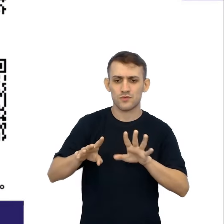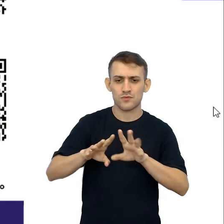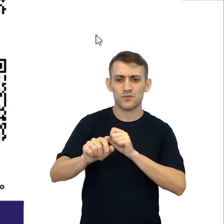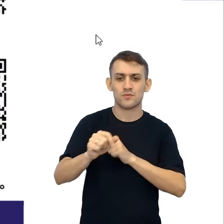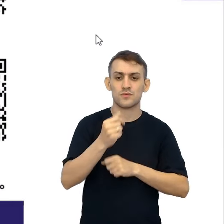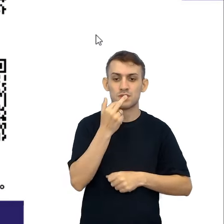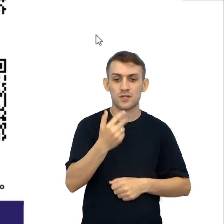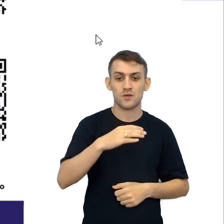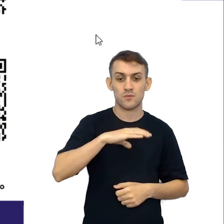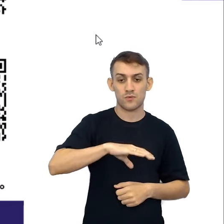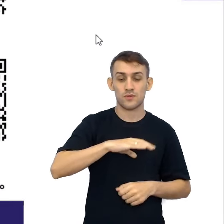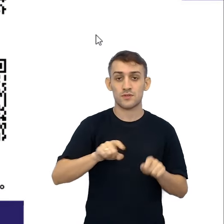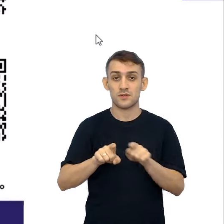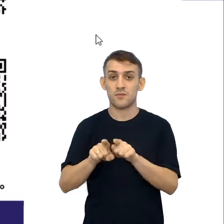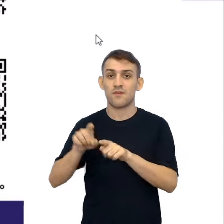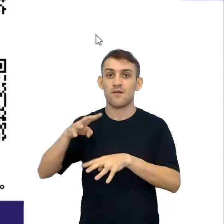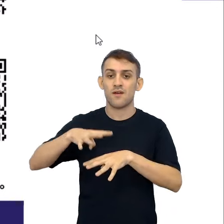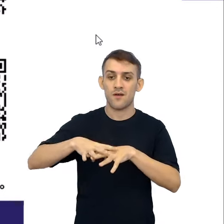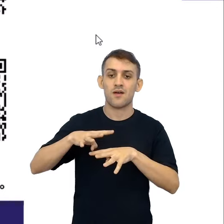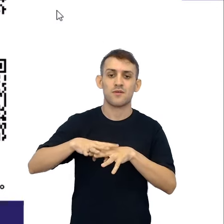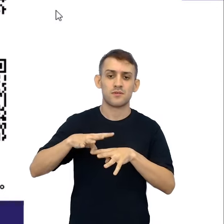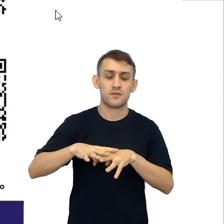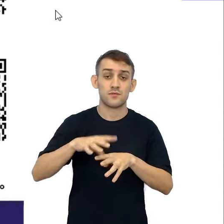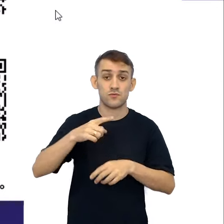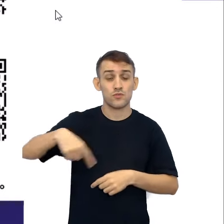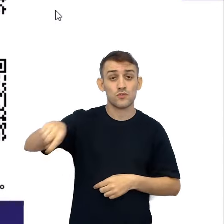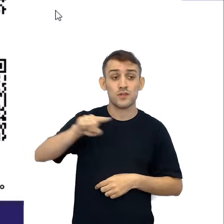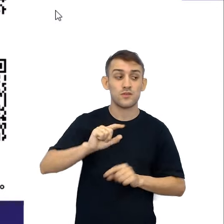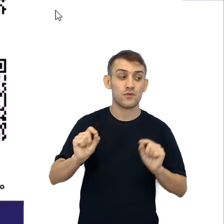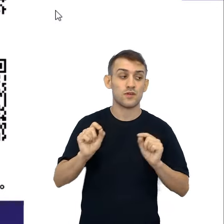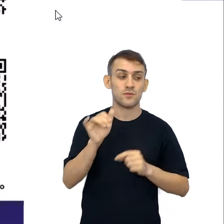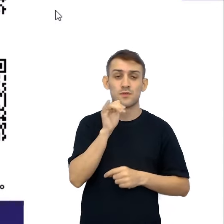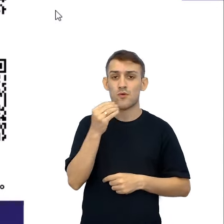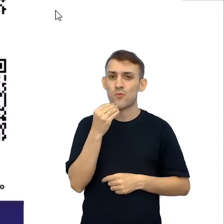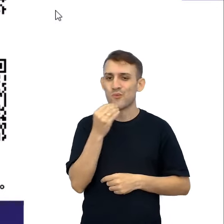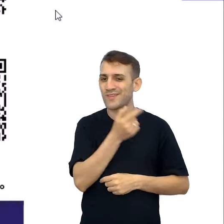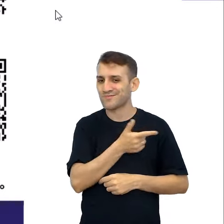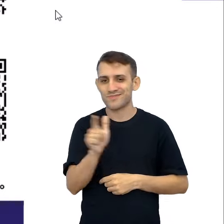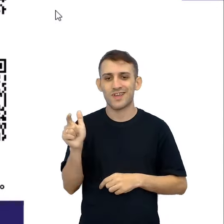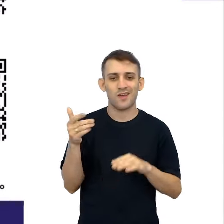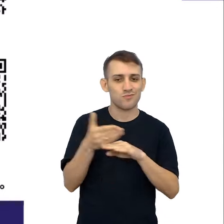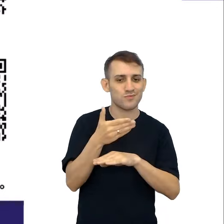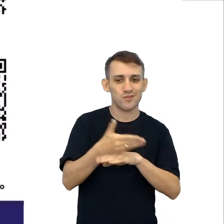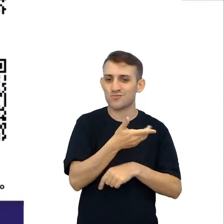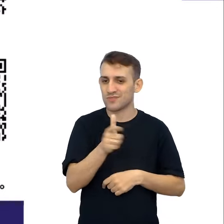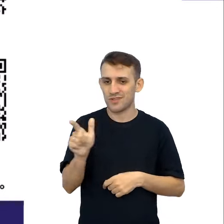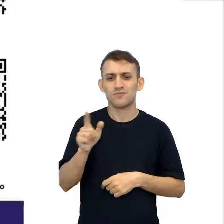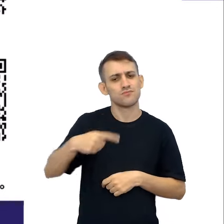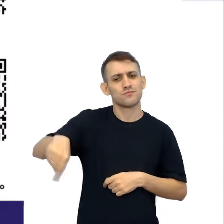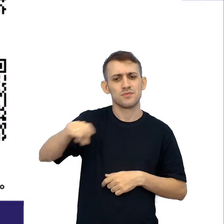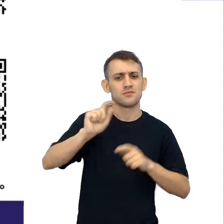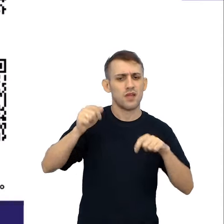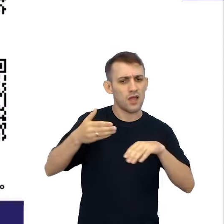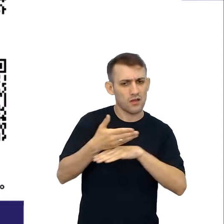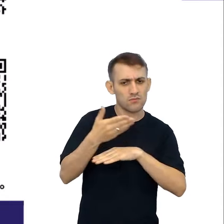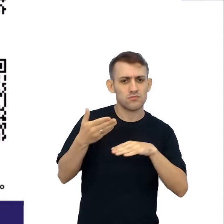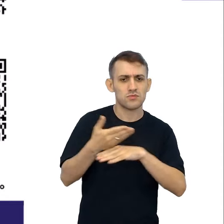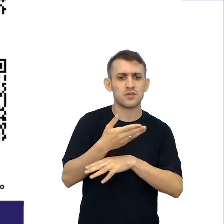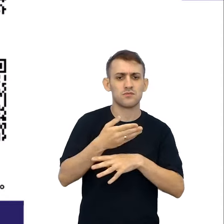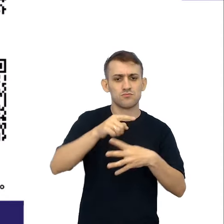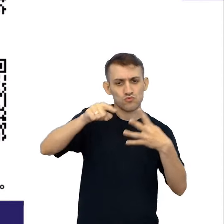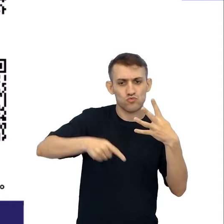língua portuguesa e matemática. Quem não teve a oportunidade de acessar, vocês podem acessar os